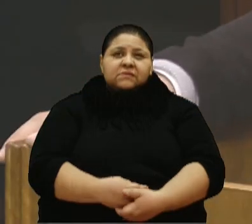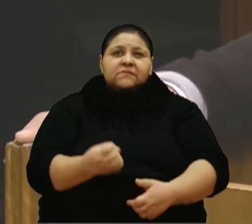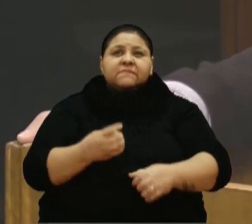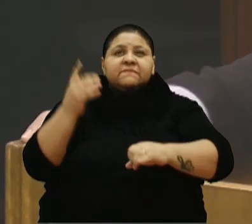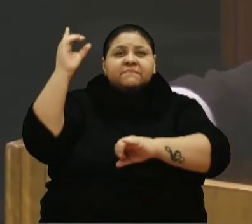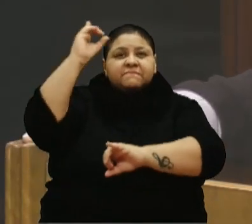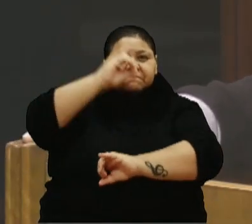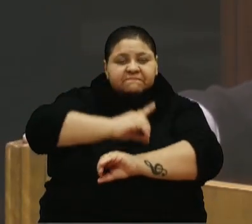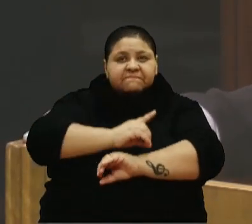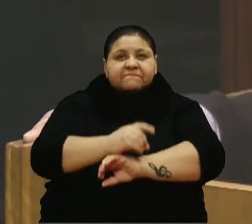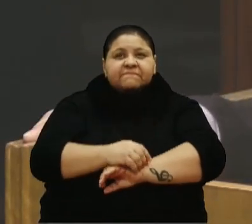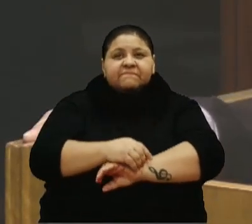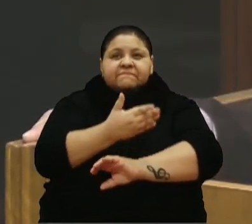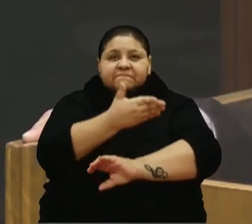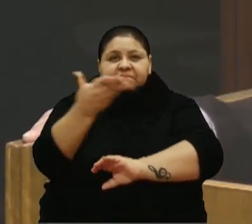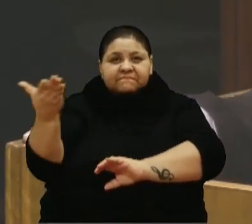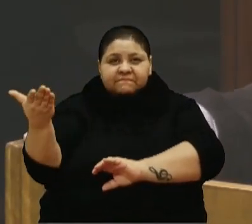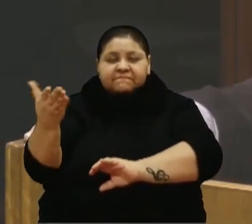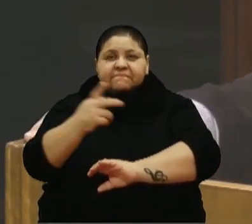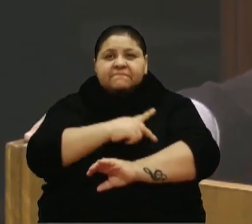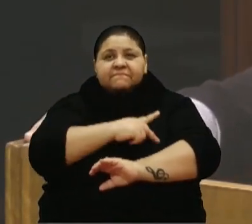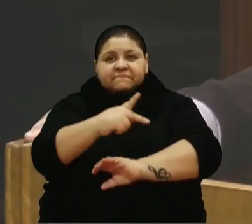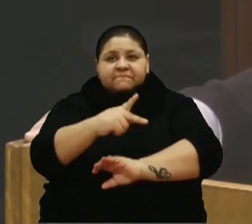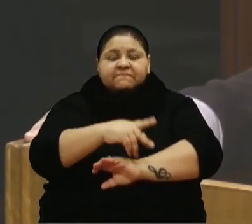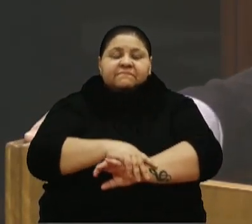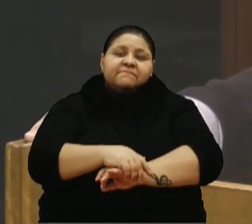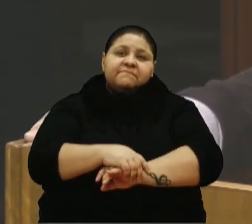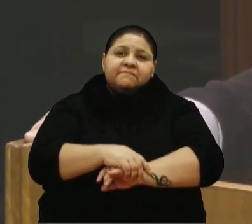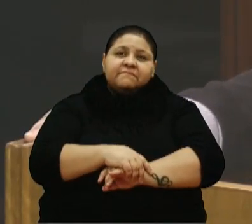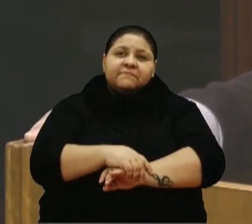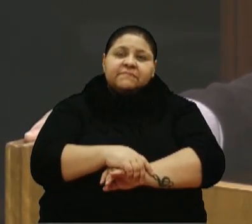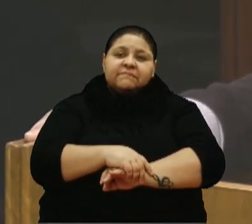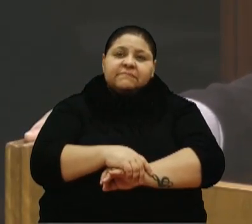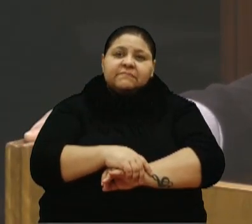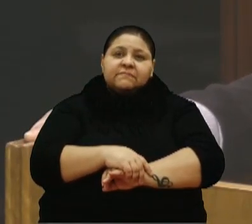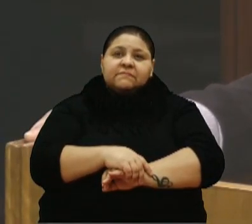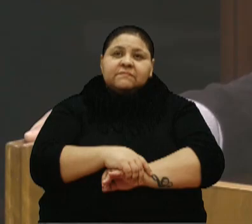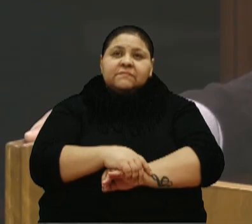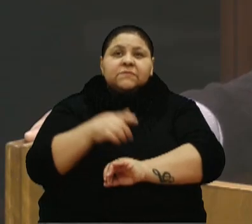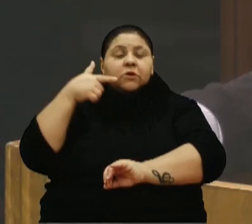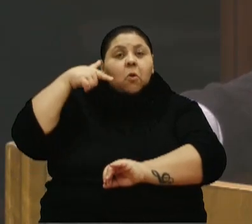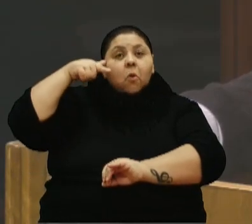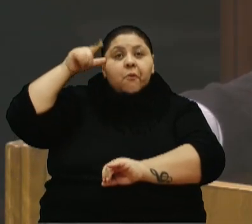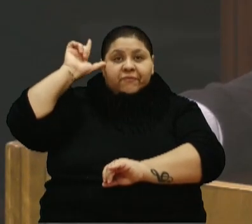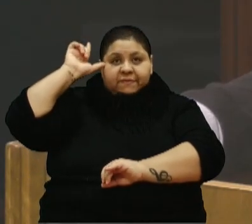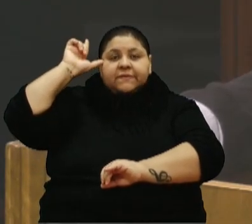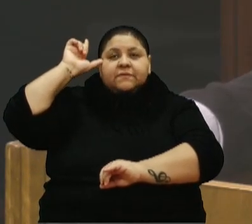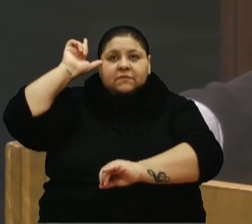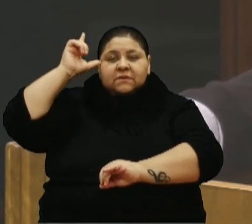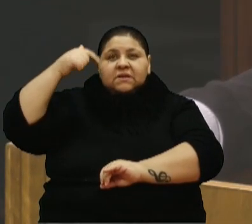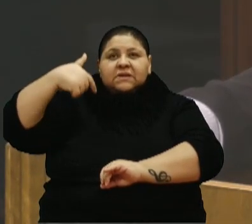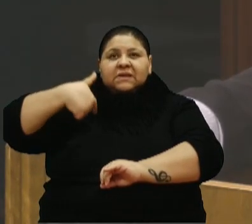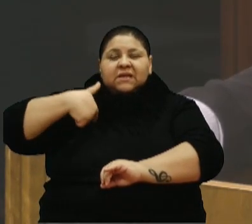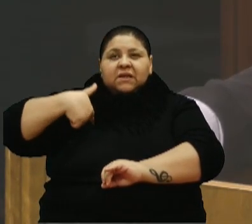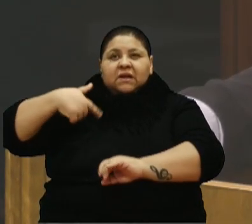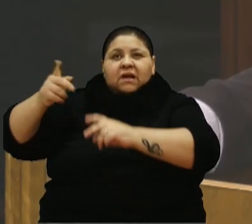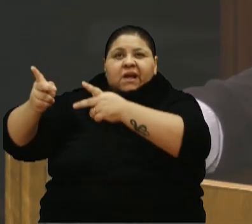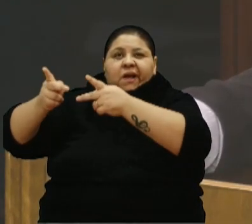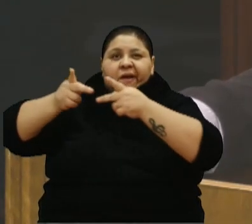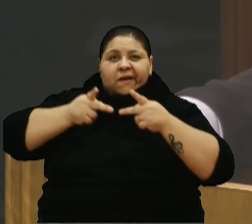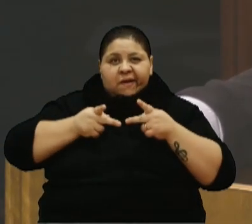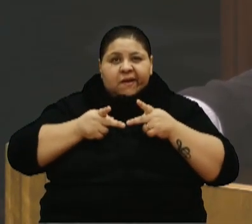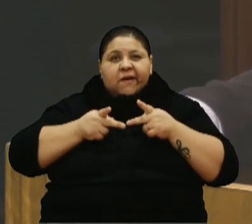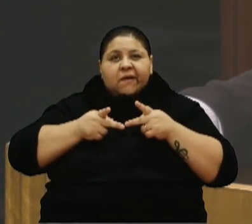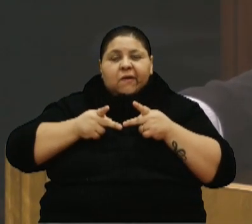Bom dia, nobres colegas, senhor presidente. No dia de ontem, eu estive visitando